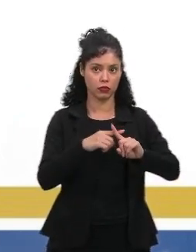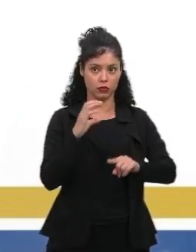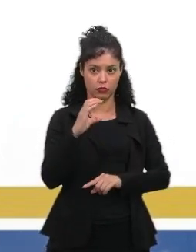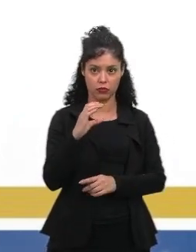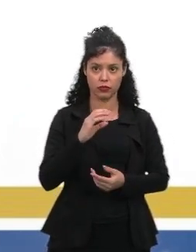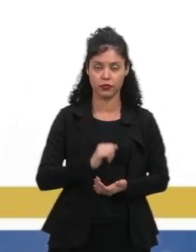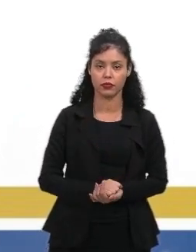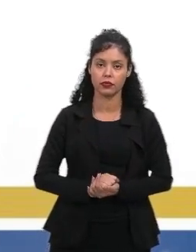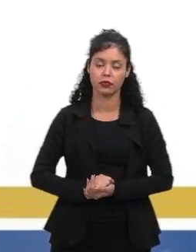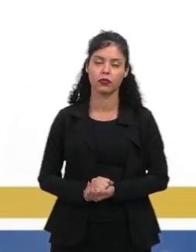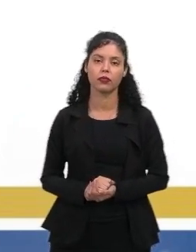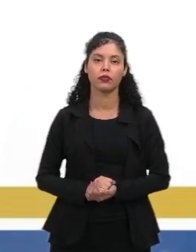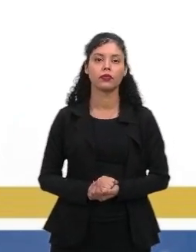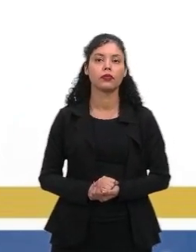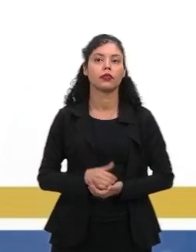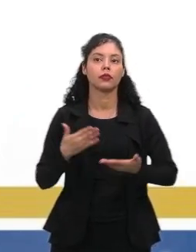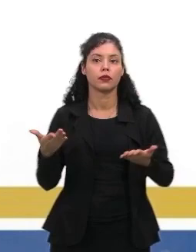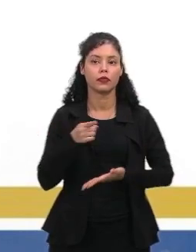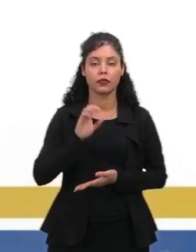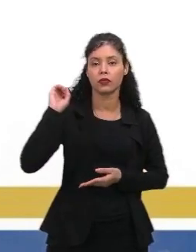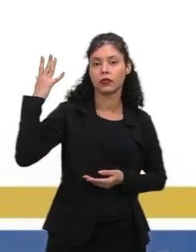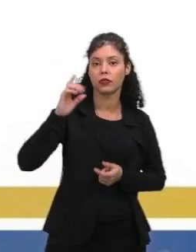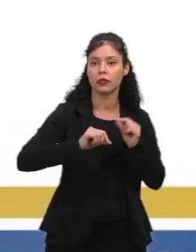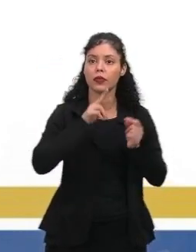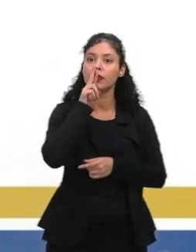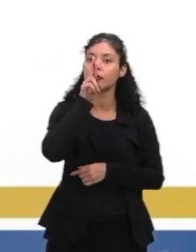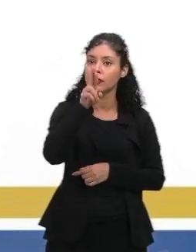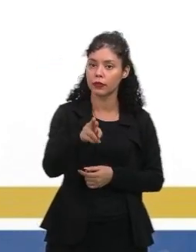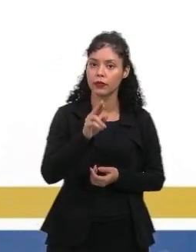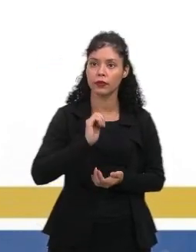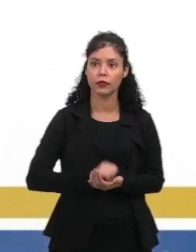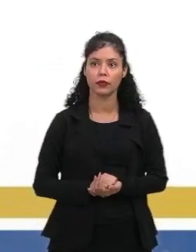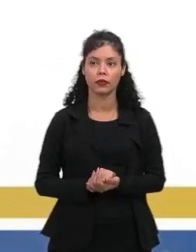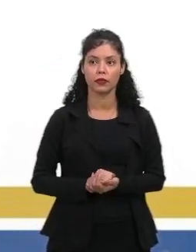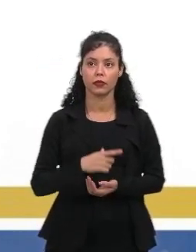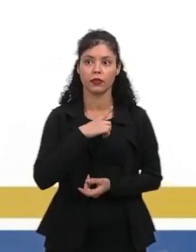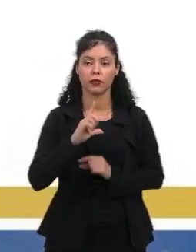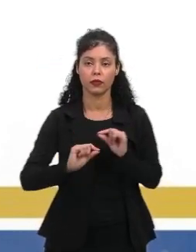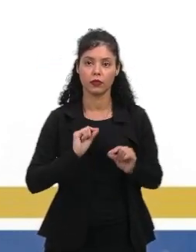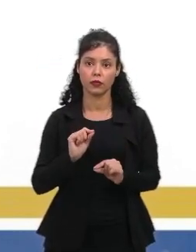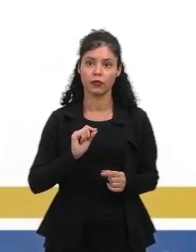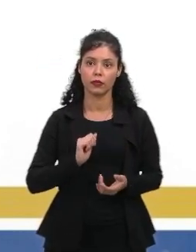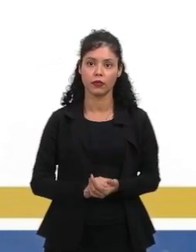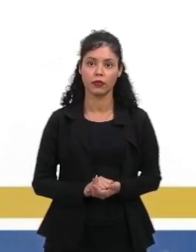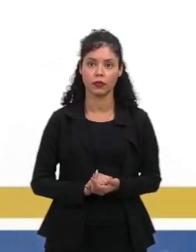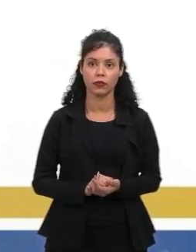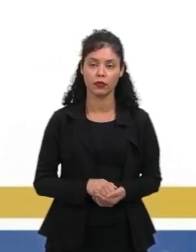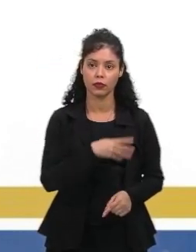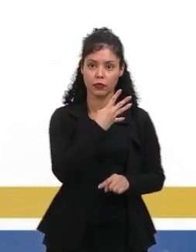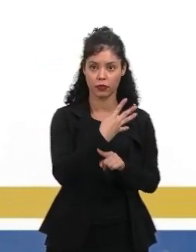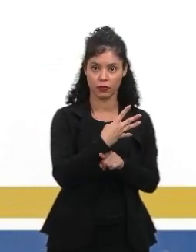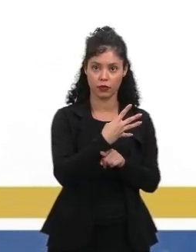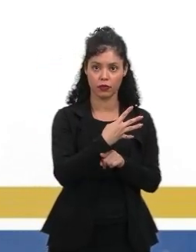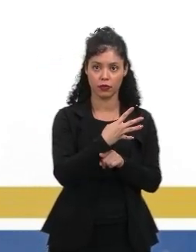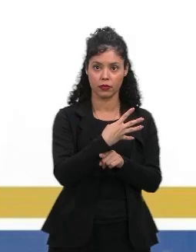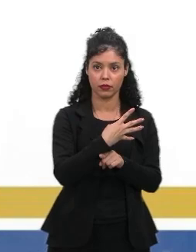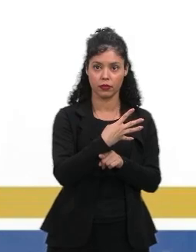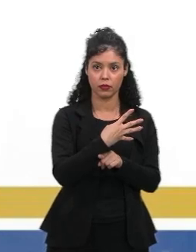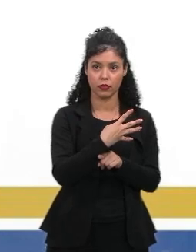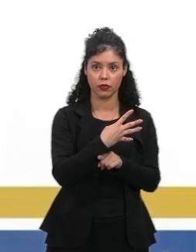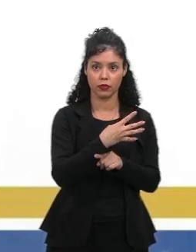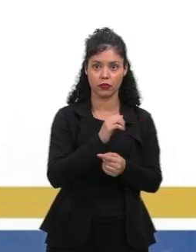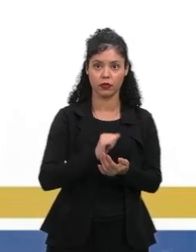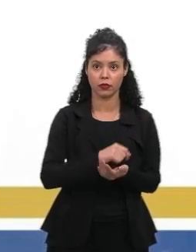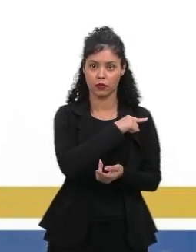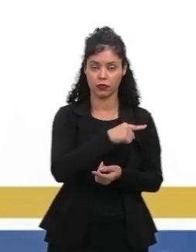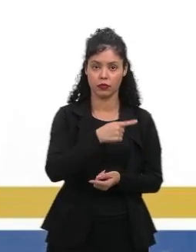é 2. Nesse caso, resolvendo essa continha, teremos o quê? 4, aí temos menos